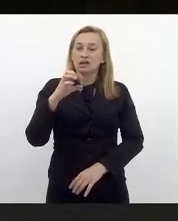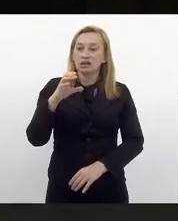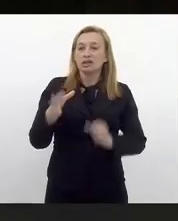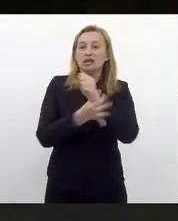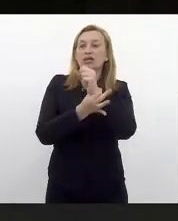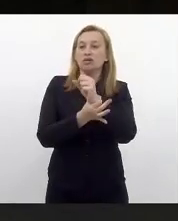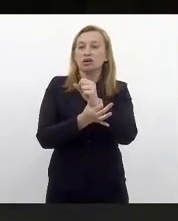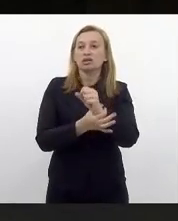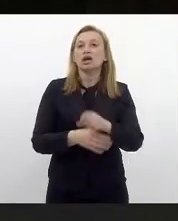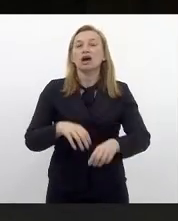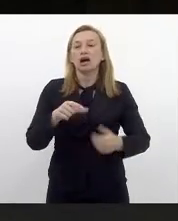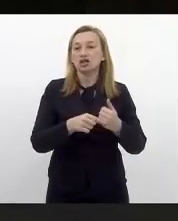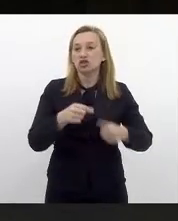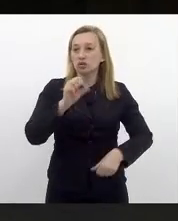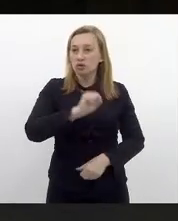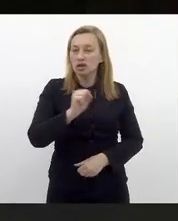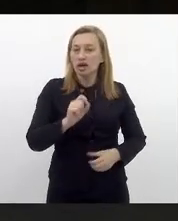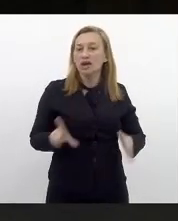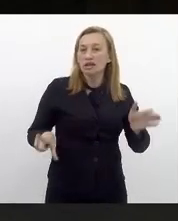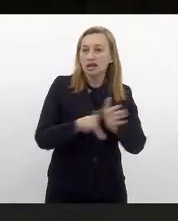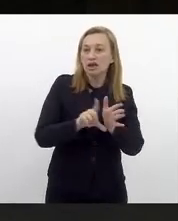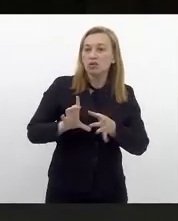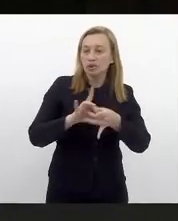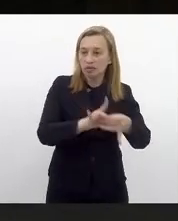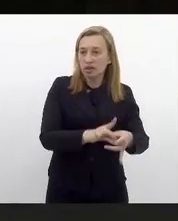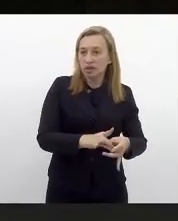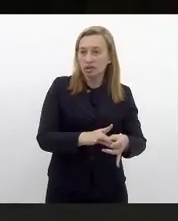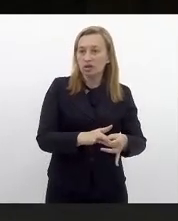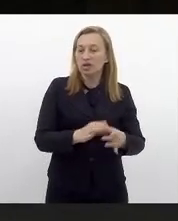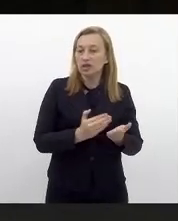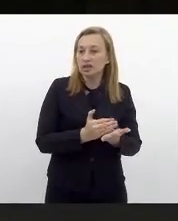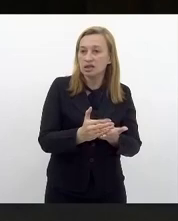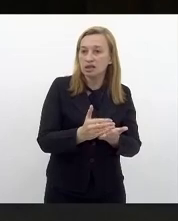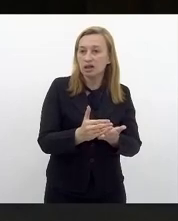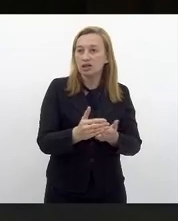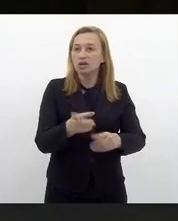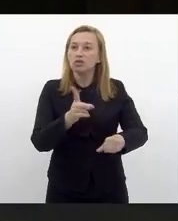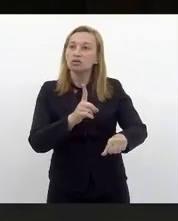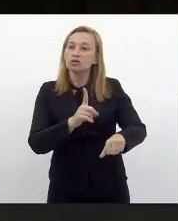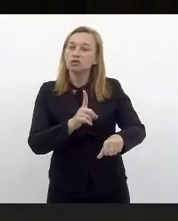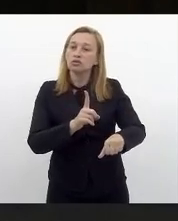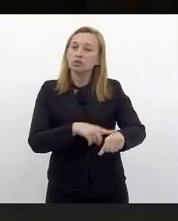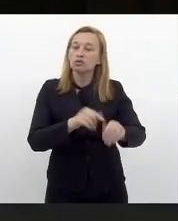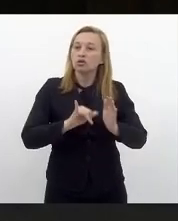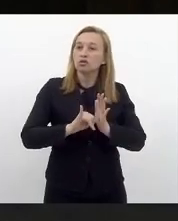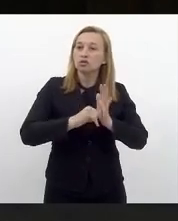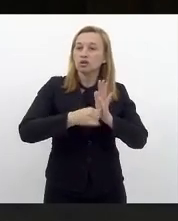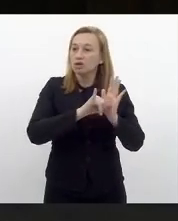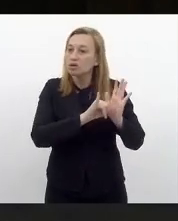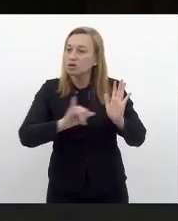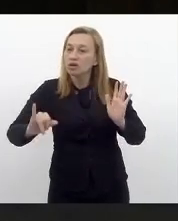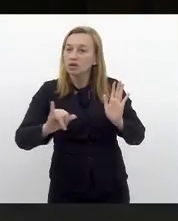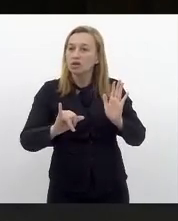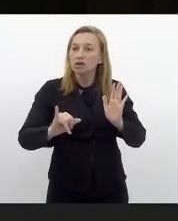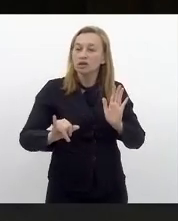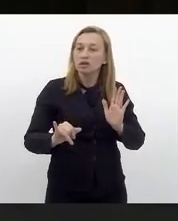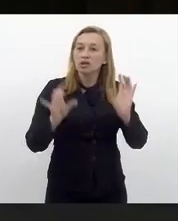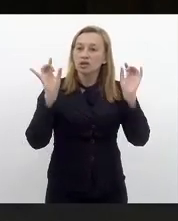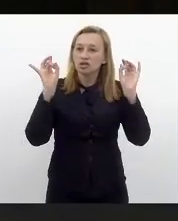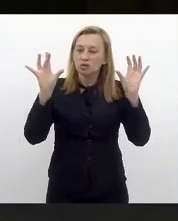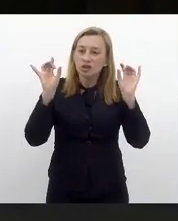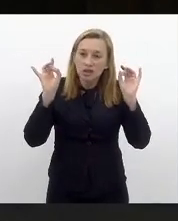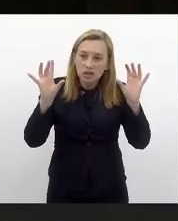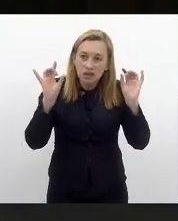do artigo 8º esta lei complementar entrará em vigor a partir da data de sua publicação revogada em